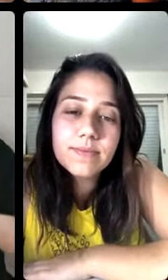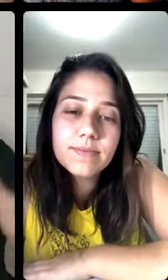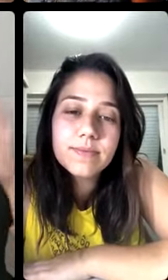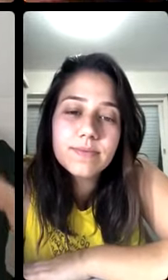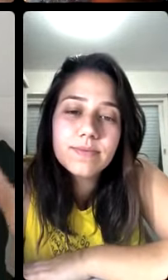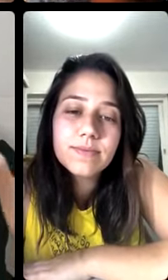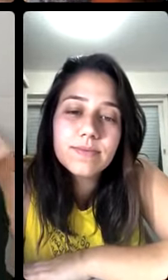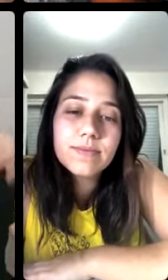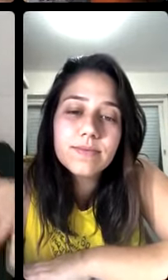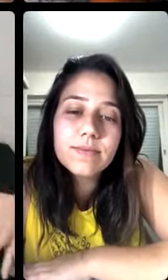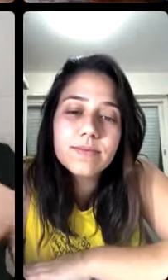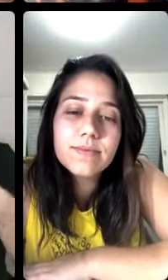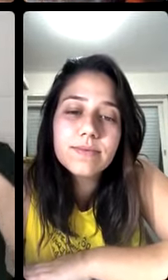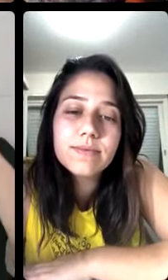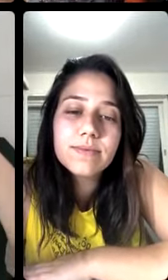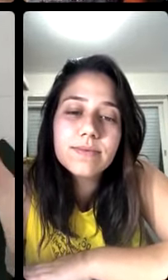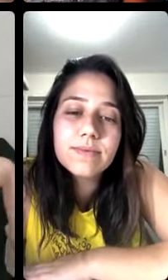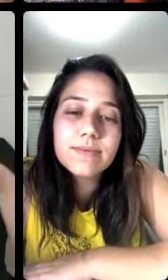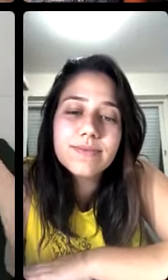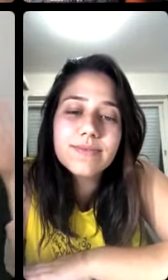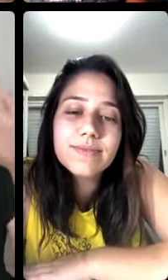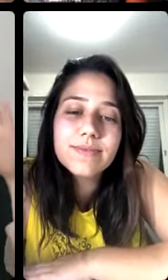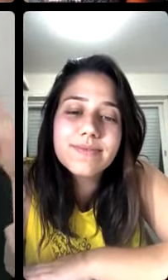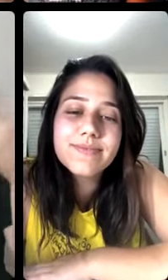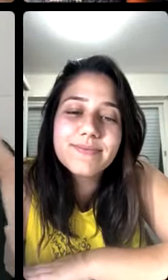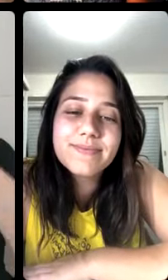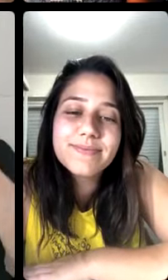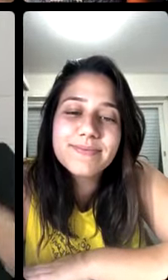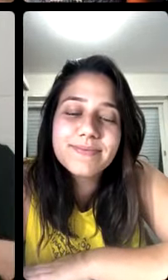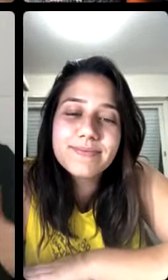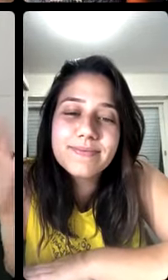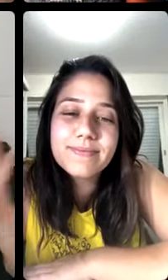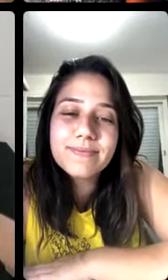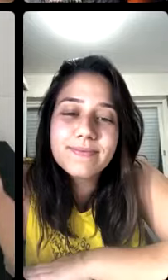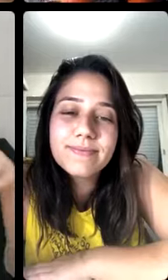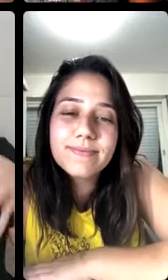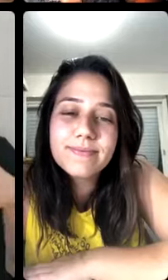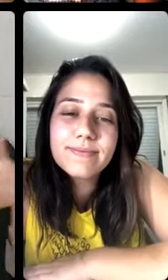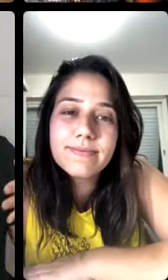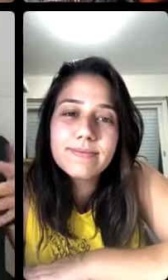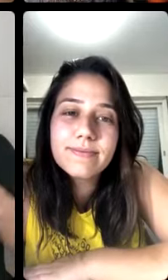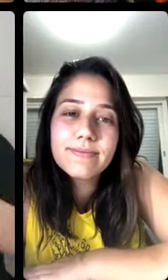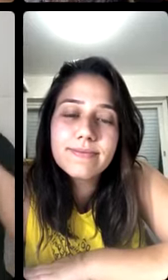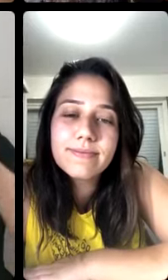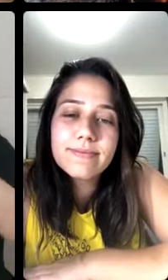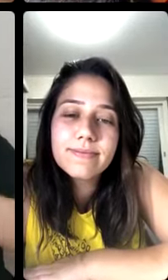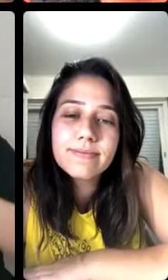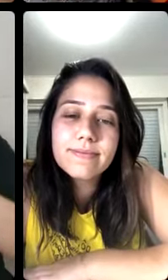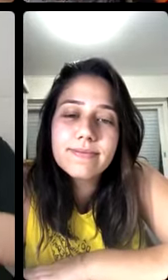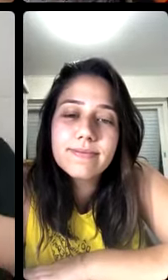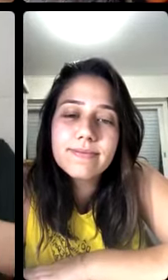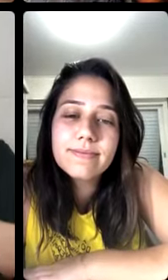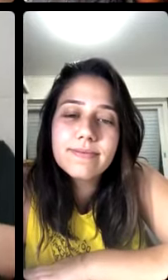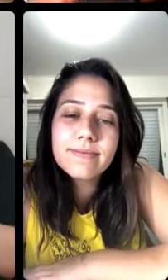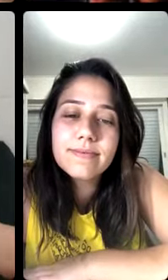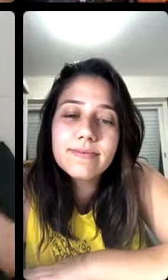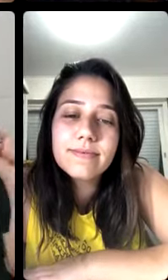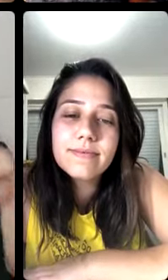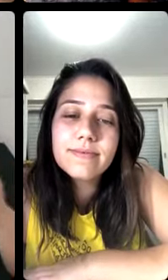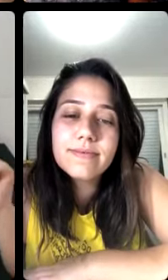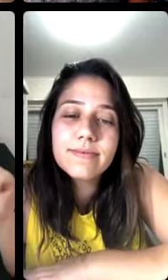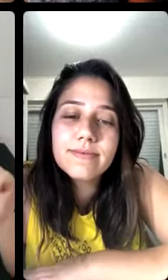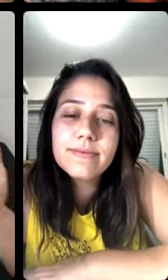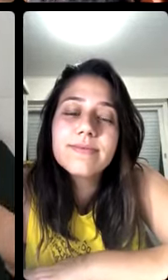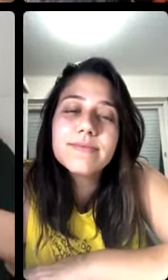seja o maior do Brasil e o mais antigo também, e que faz com que os estudantes, leva os estudantes a saírem da sua